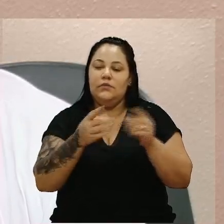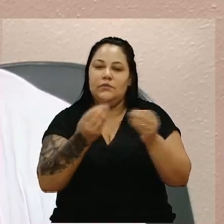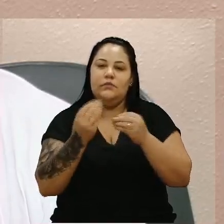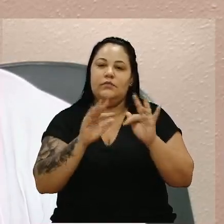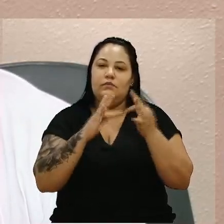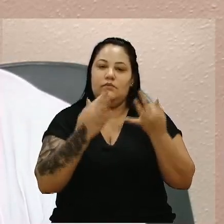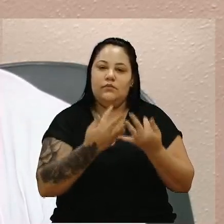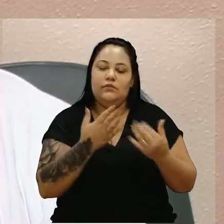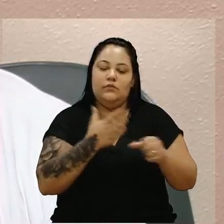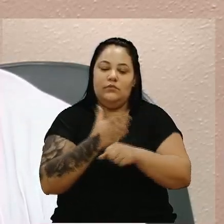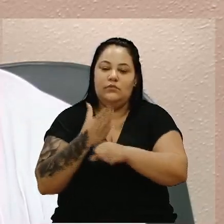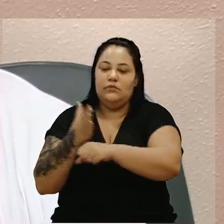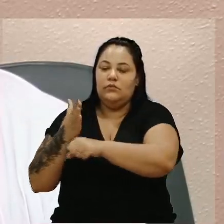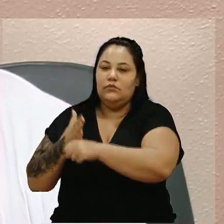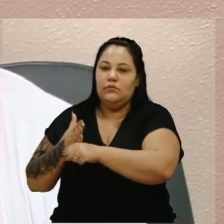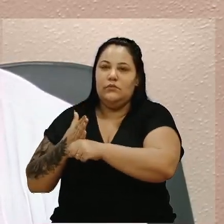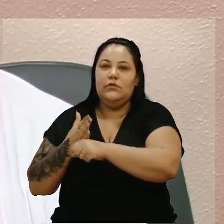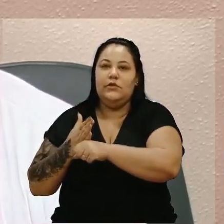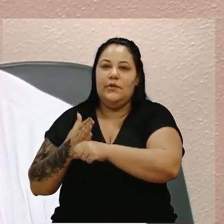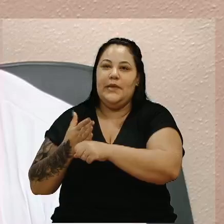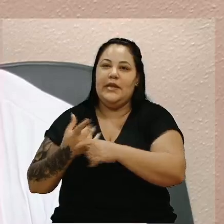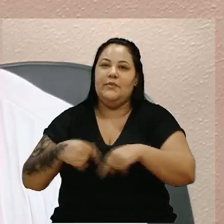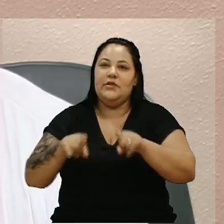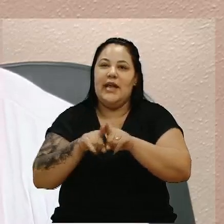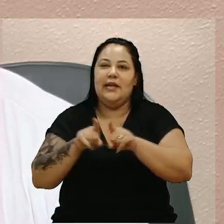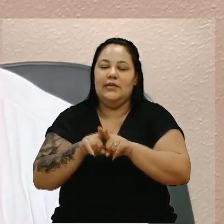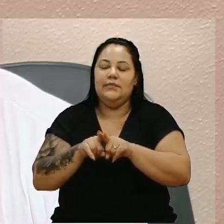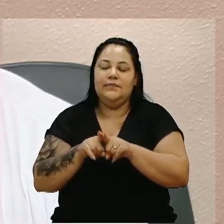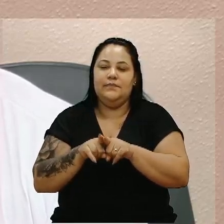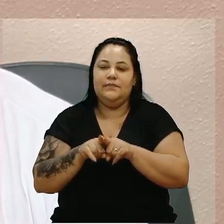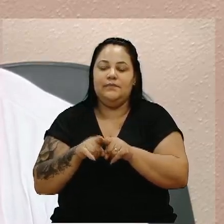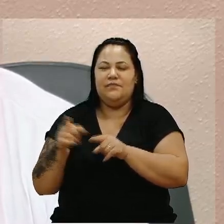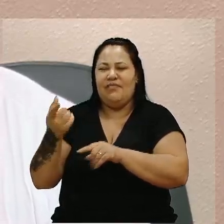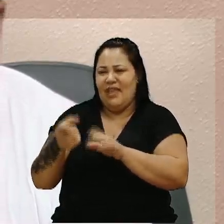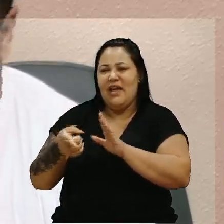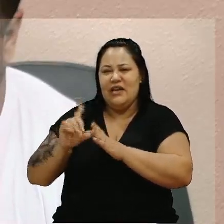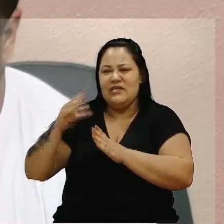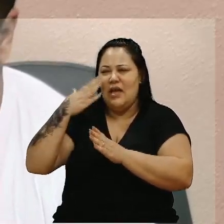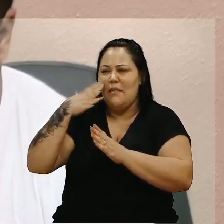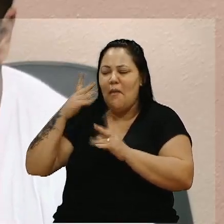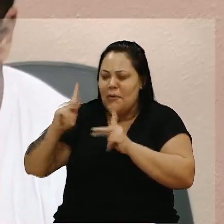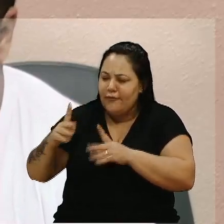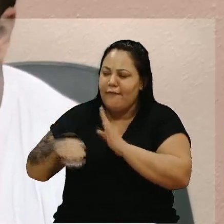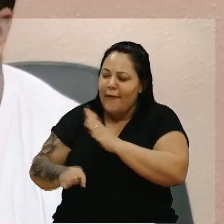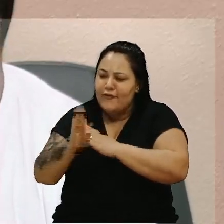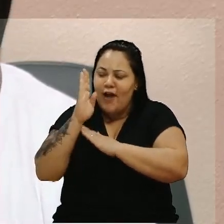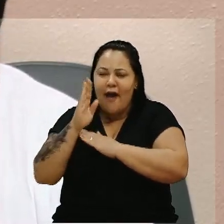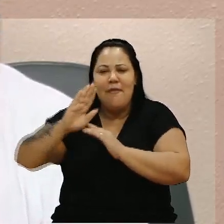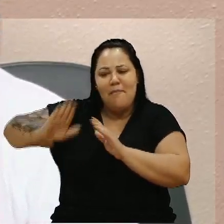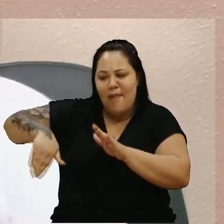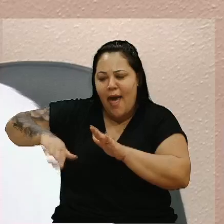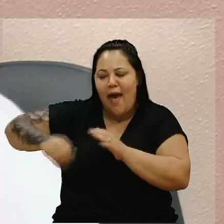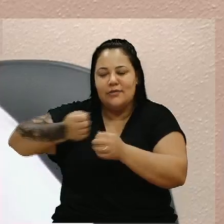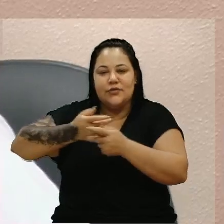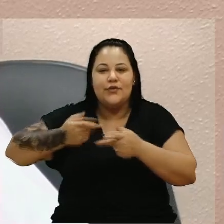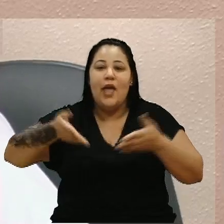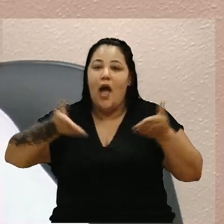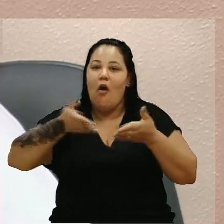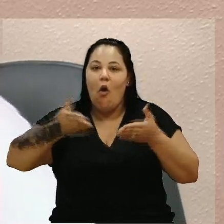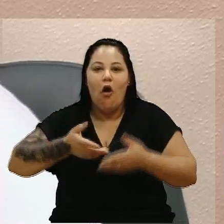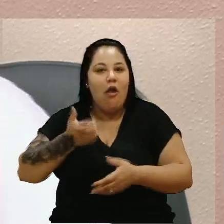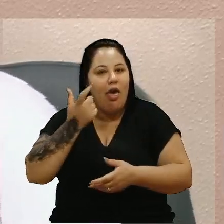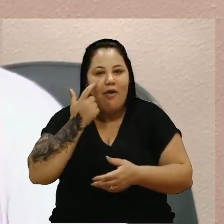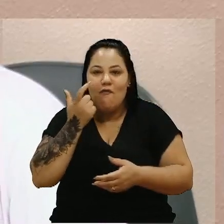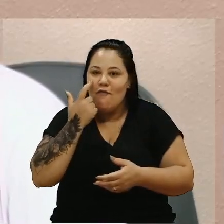que sempre saíam aqui do município para ir para Arroio do Sal, Torres, como já falei, Arroio do Silva, e a gente vê o final de semana lotado os blocos